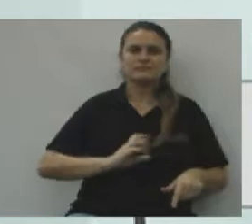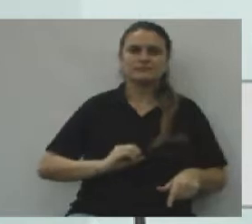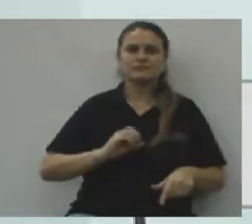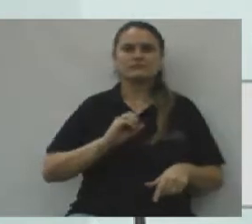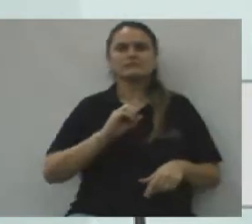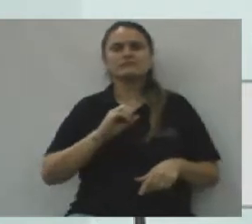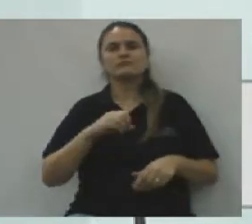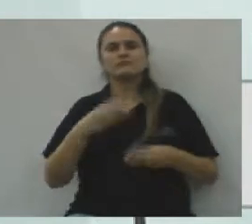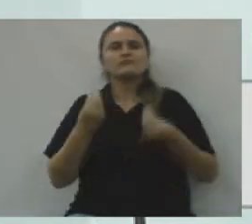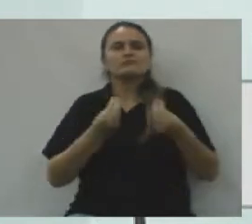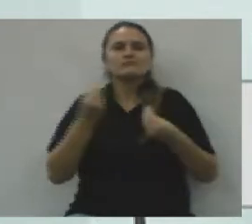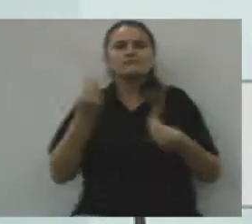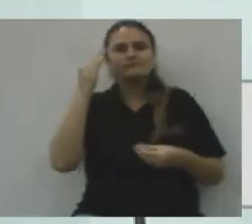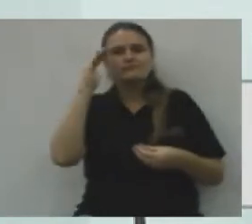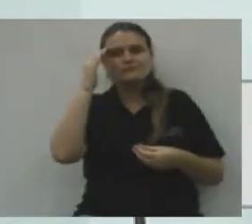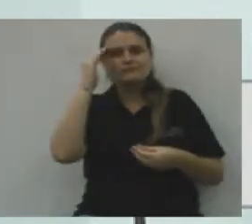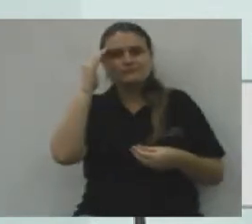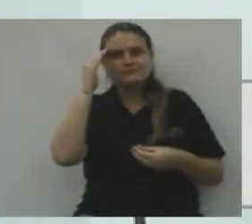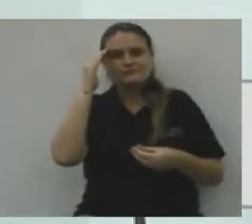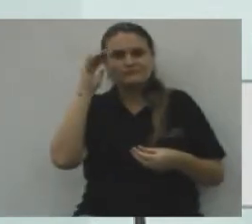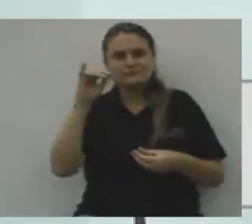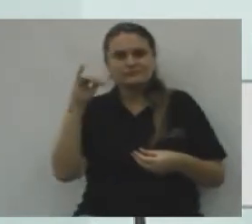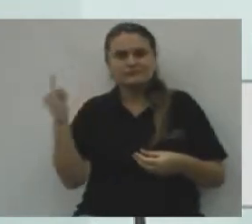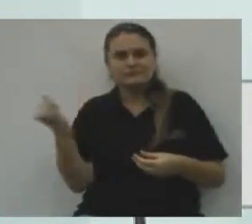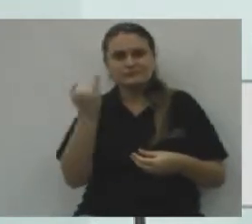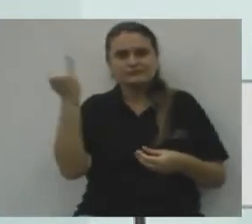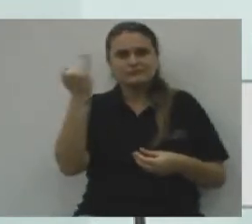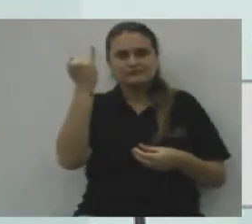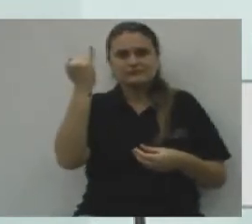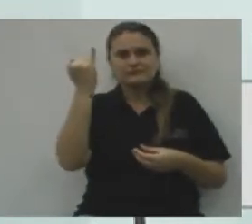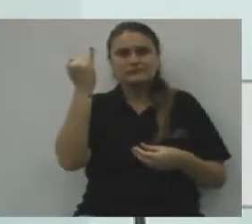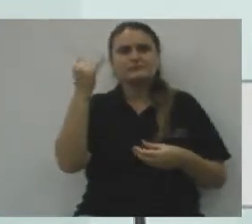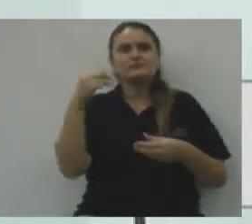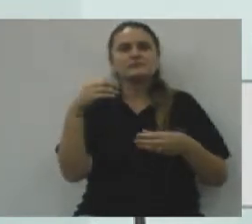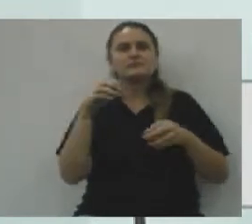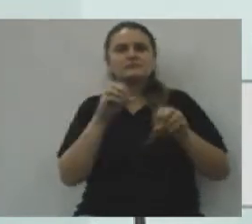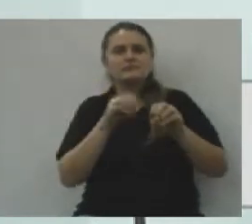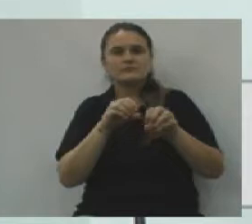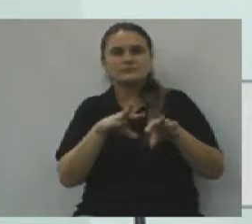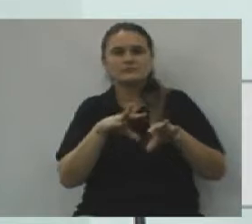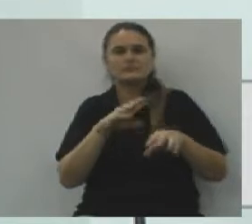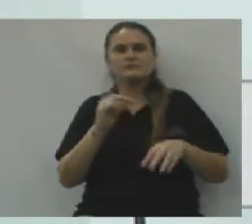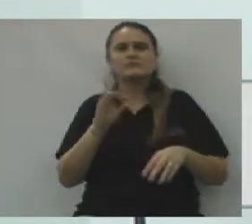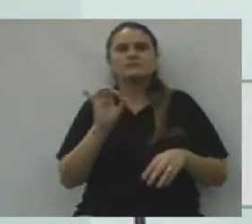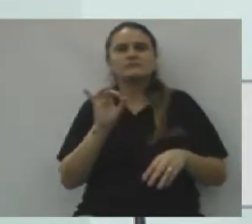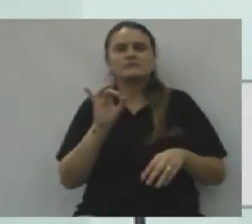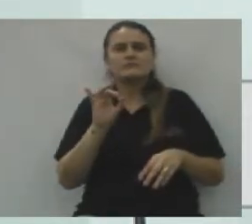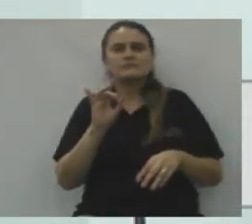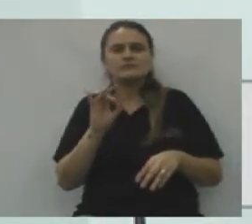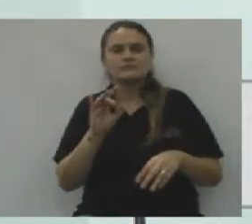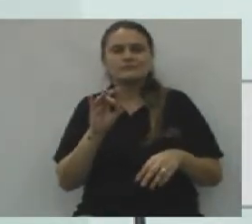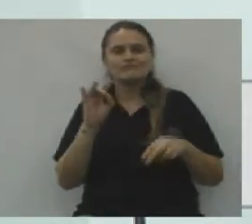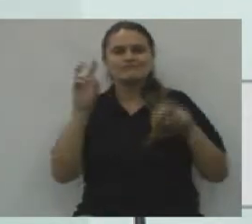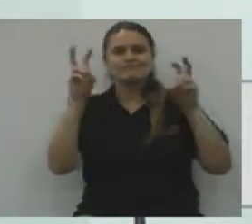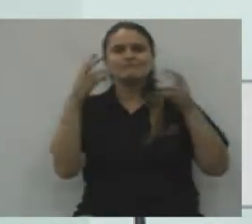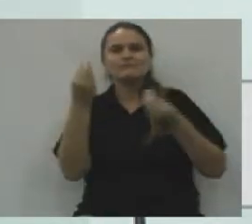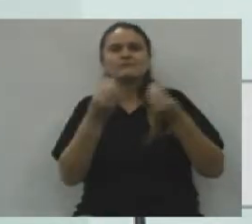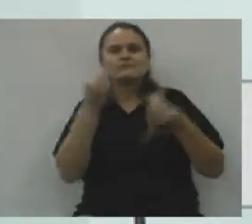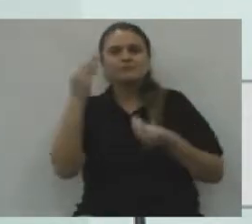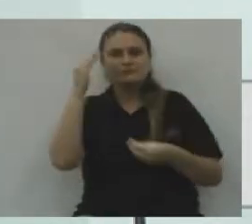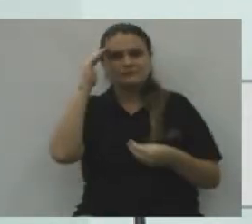conseguir compreender a importância, como bem destacou o Dr. Júlio, da educação, não apenas no seu meio, mas os seus